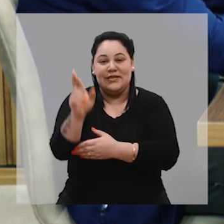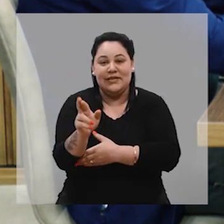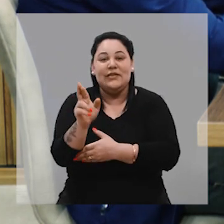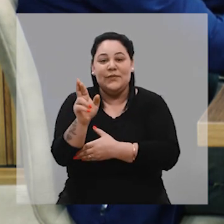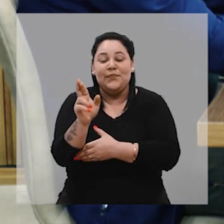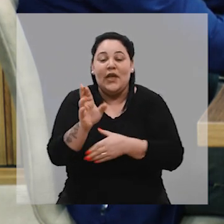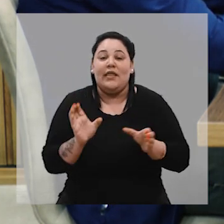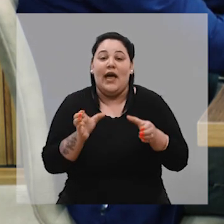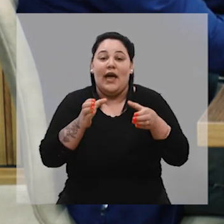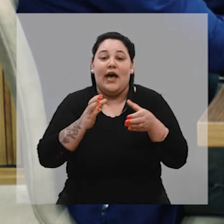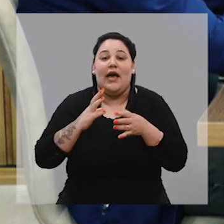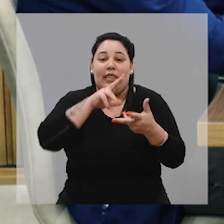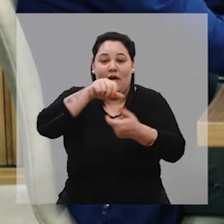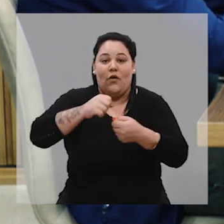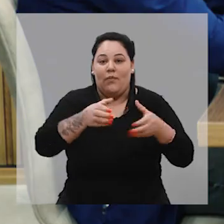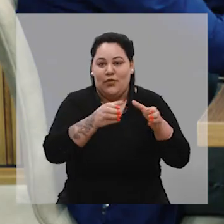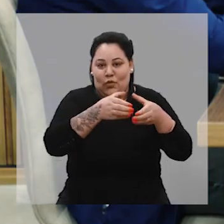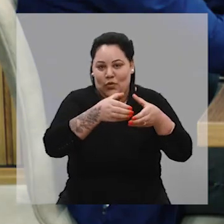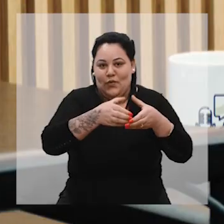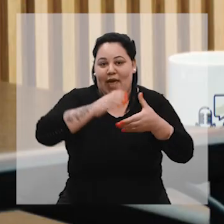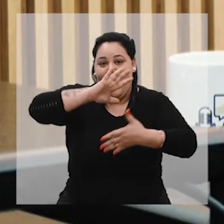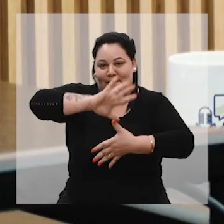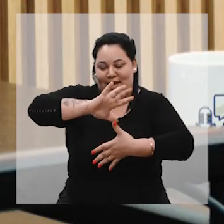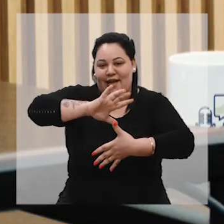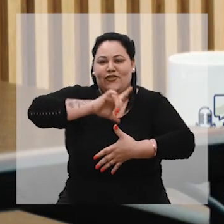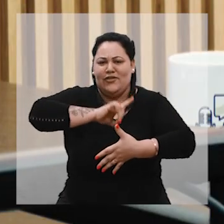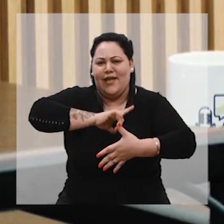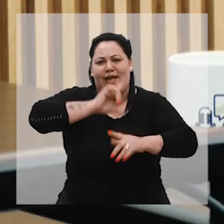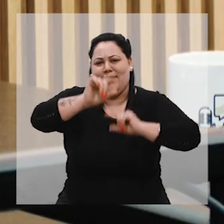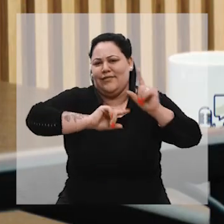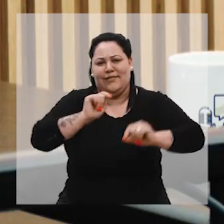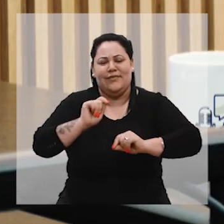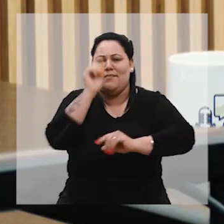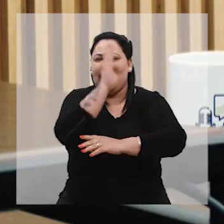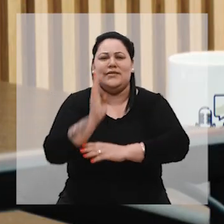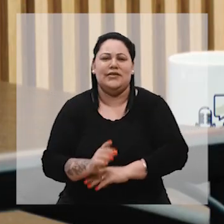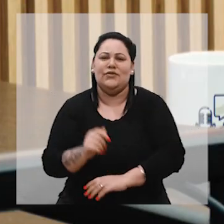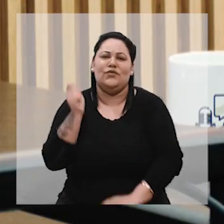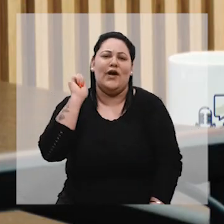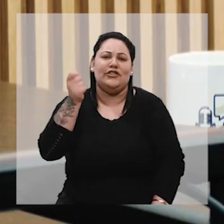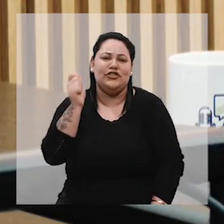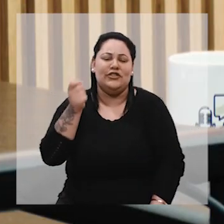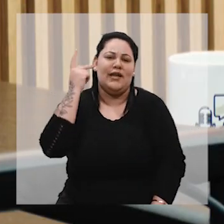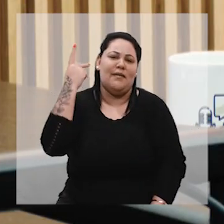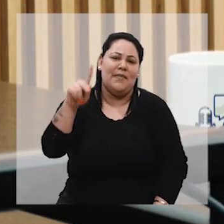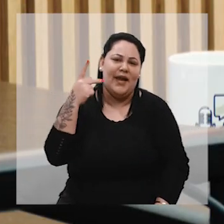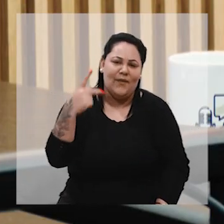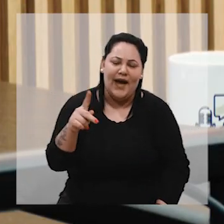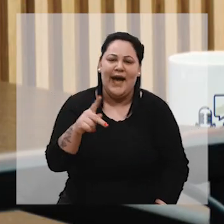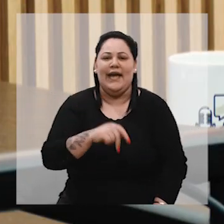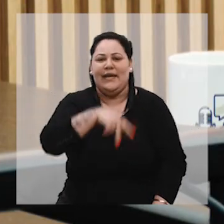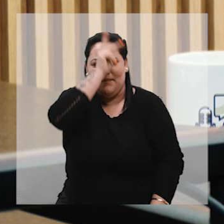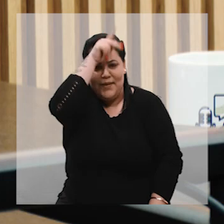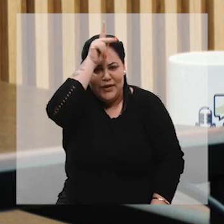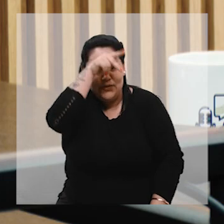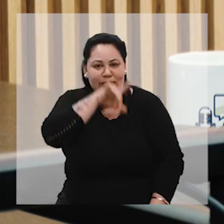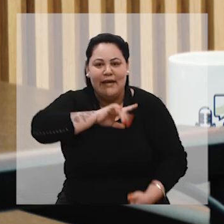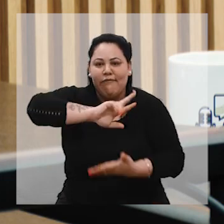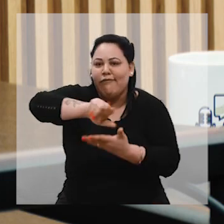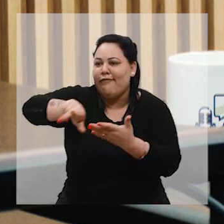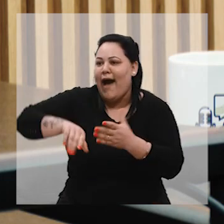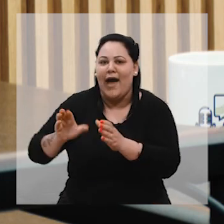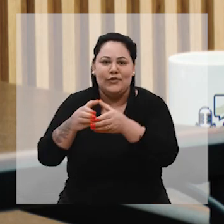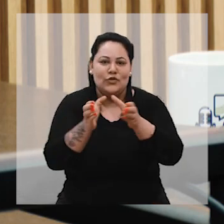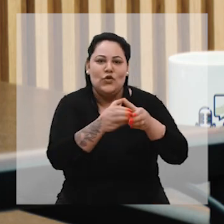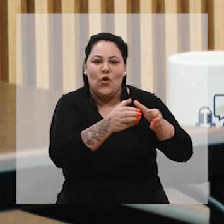representando através da Copa América. E aí a Copa América a gente tem seleções do Brasil, Argentina, Paraguai,